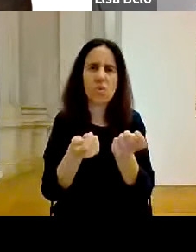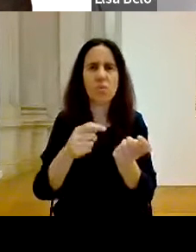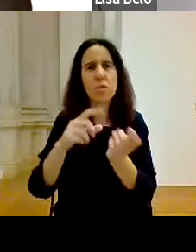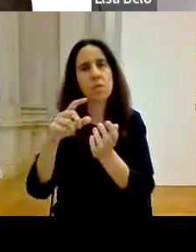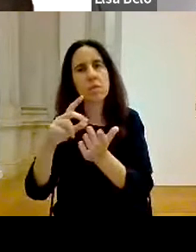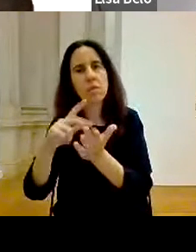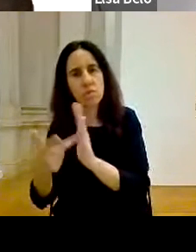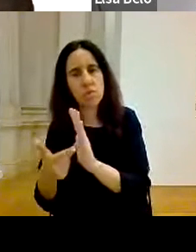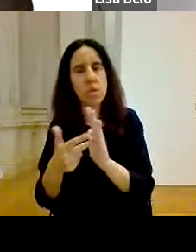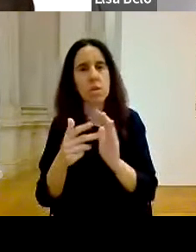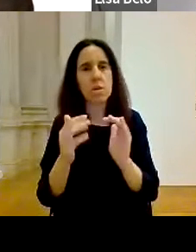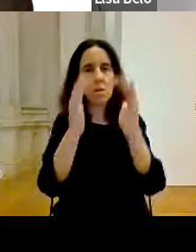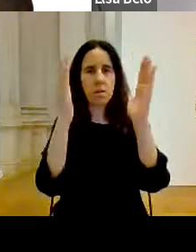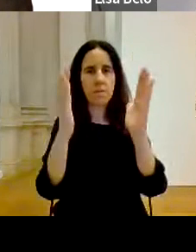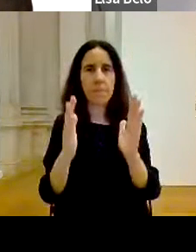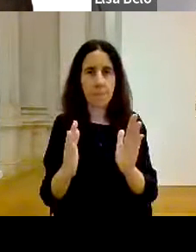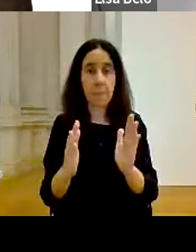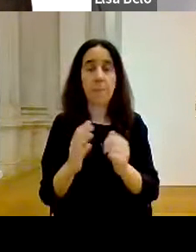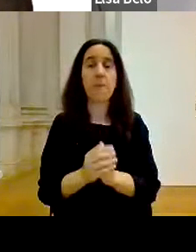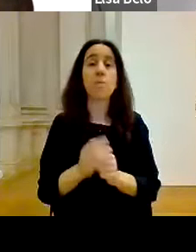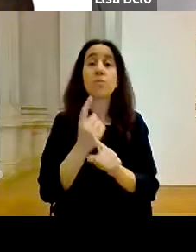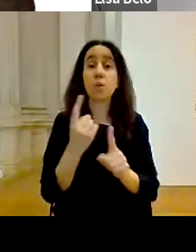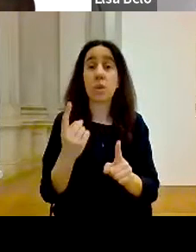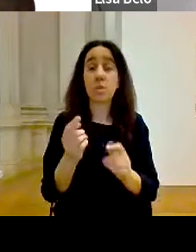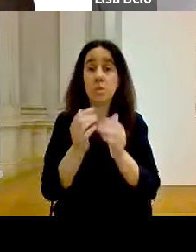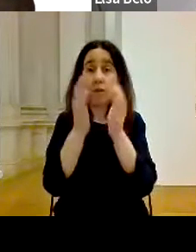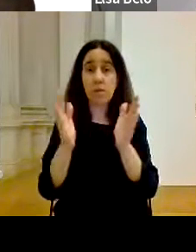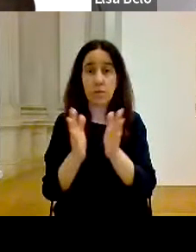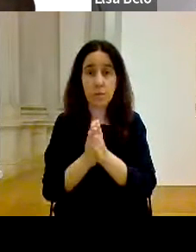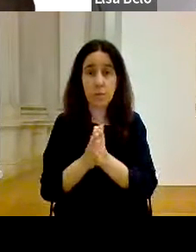dos organismos. Isto porque todos nós podemos,